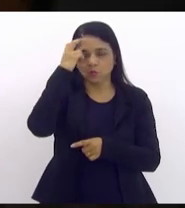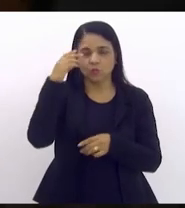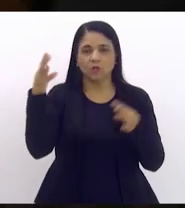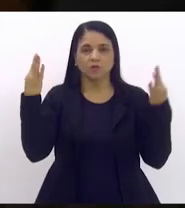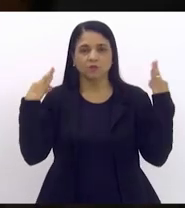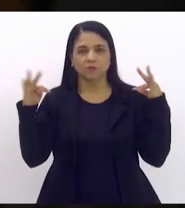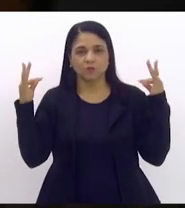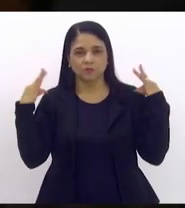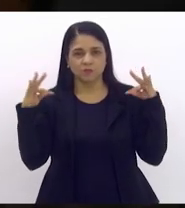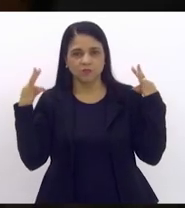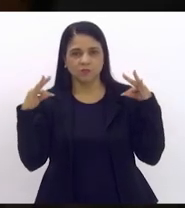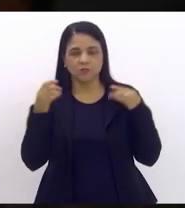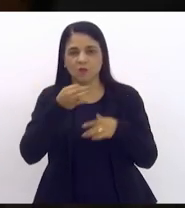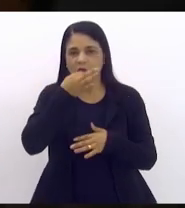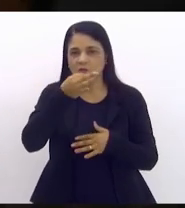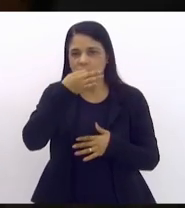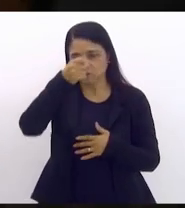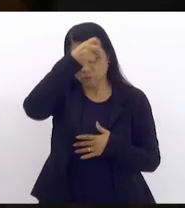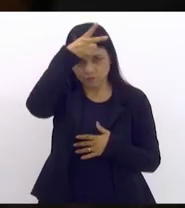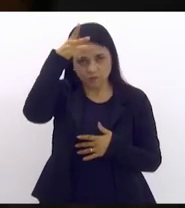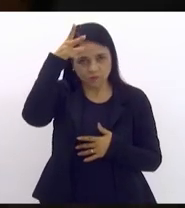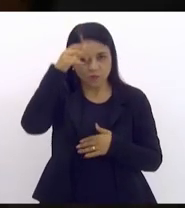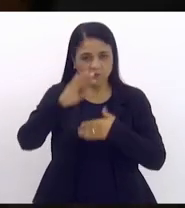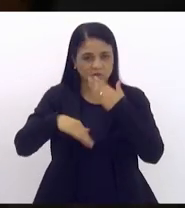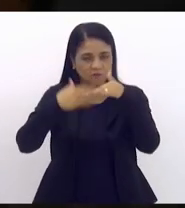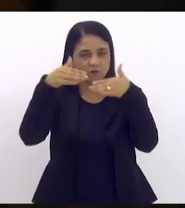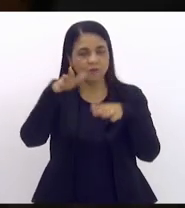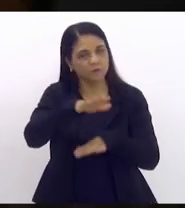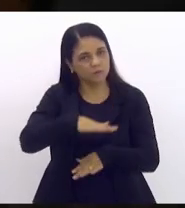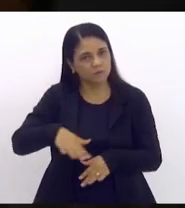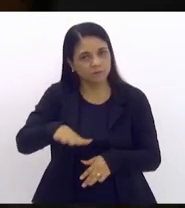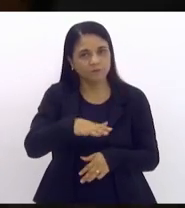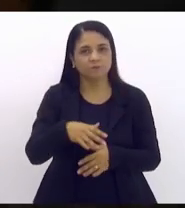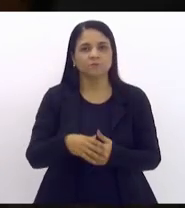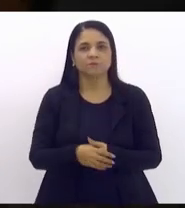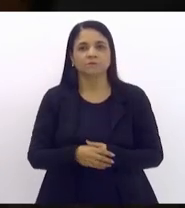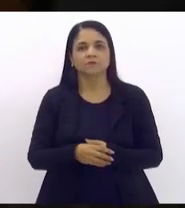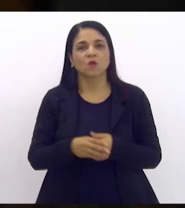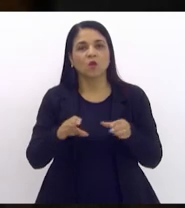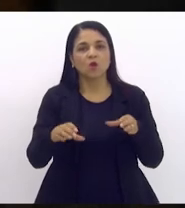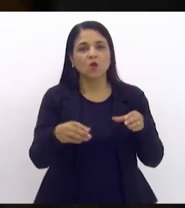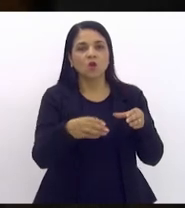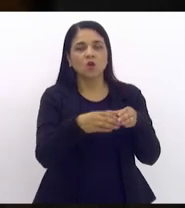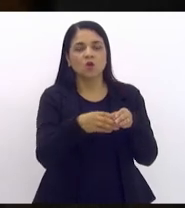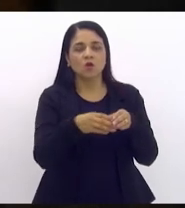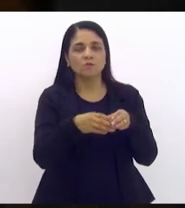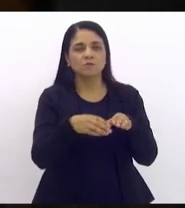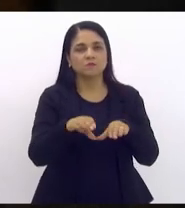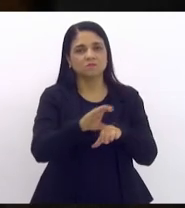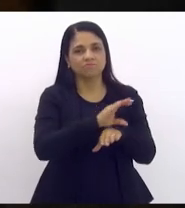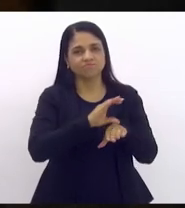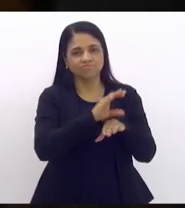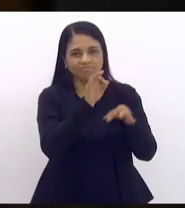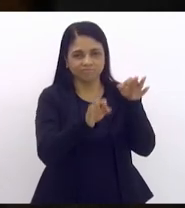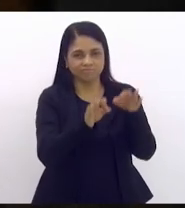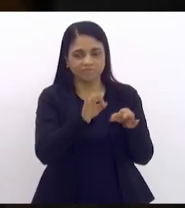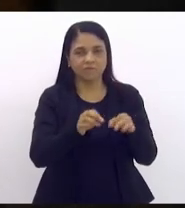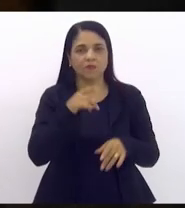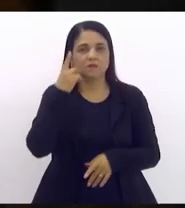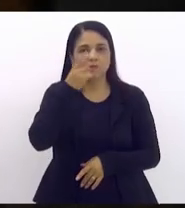Turismo, Assuntos Municipais e Desenvolvimento Regional. Pela Comissão de Constituição e Justiça, deputado Rodrigo